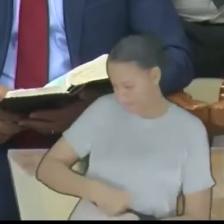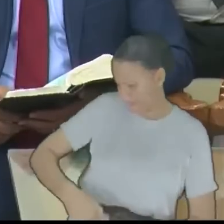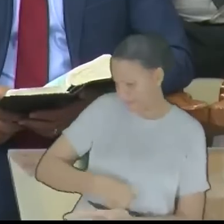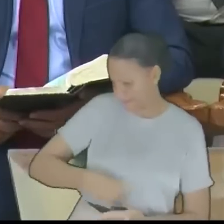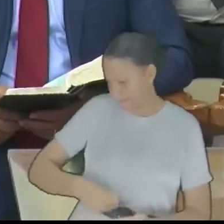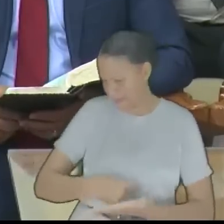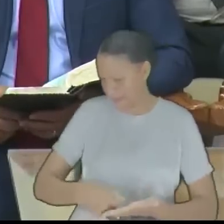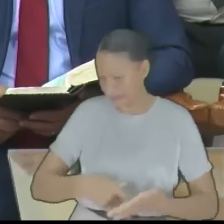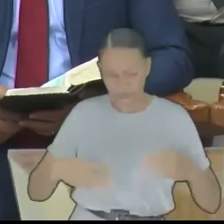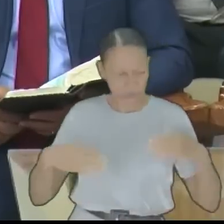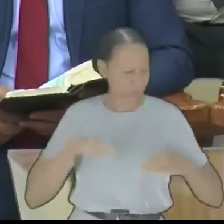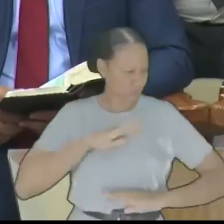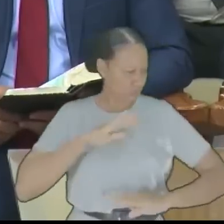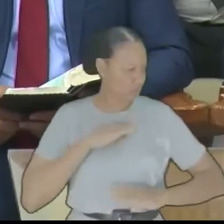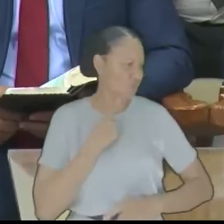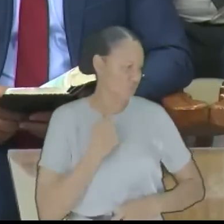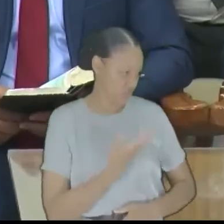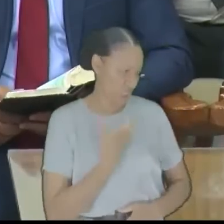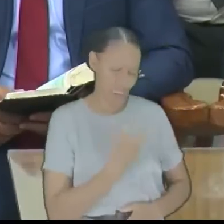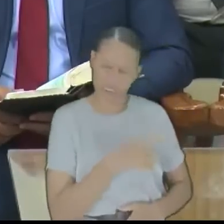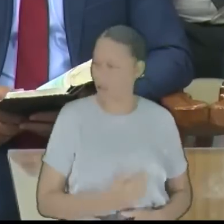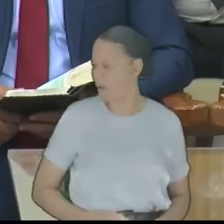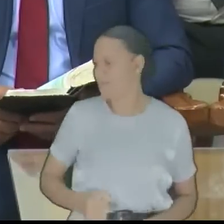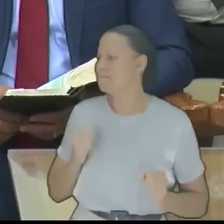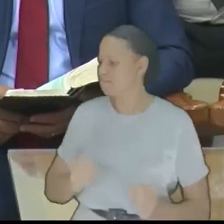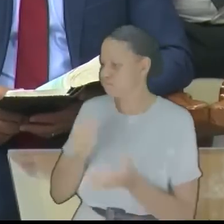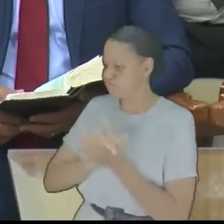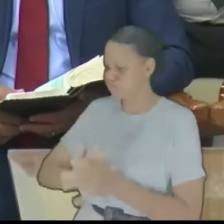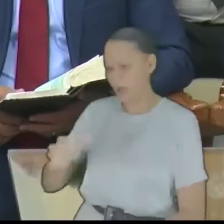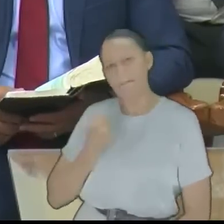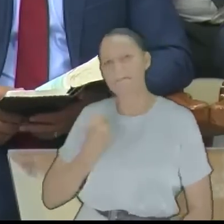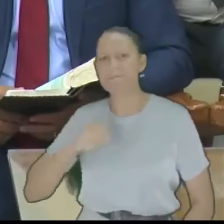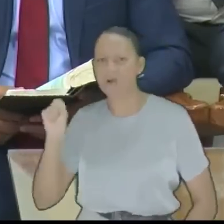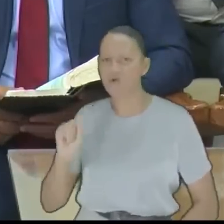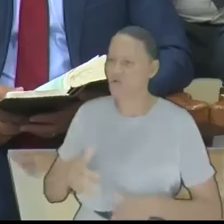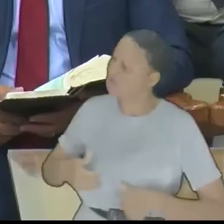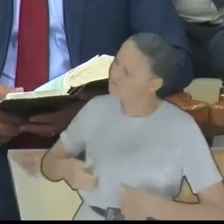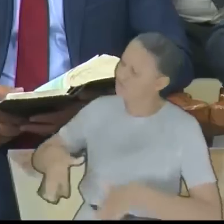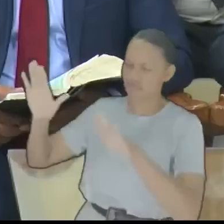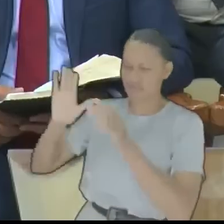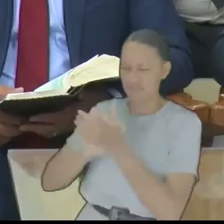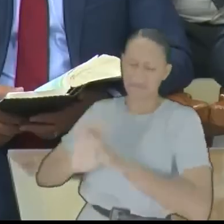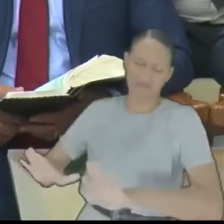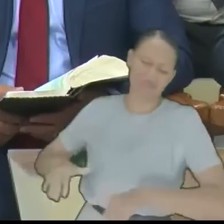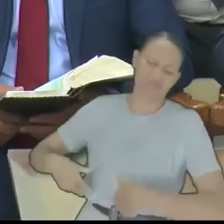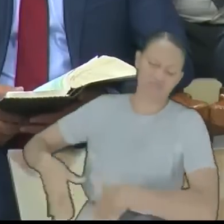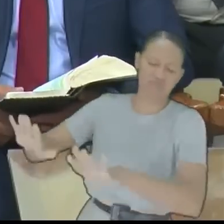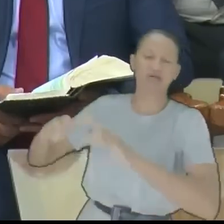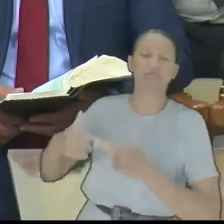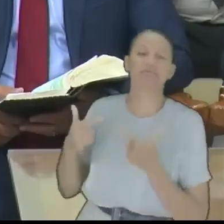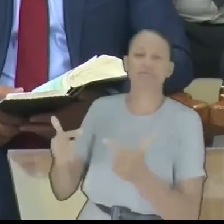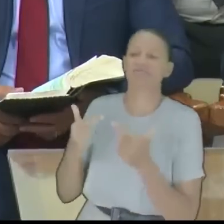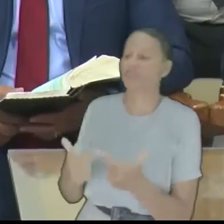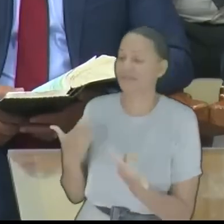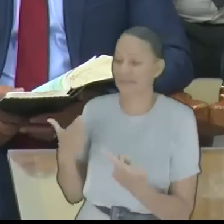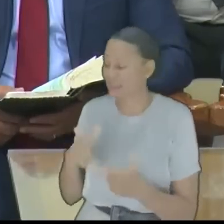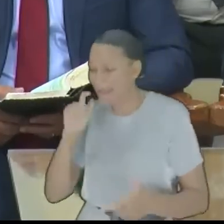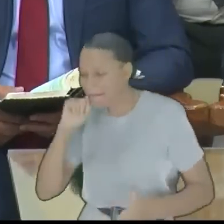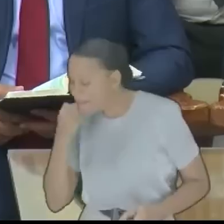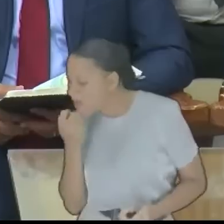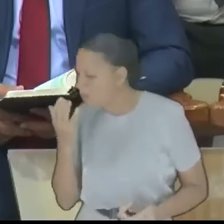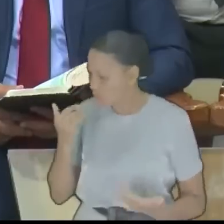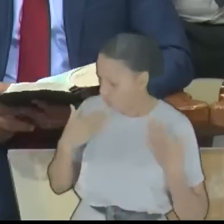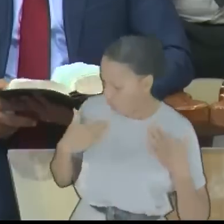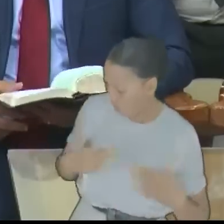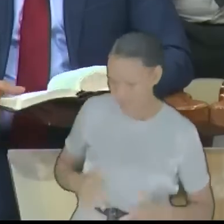passada do jeito que ele queria, ele poderia abandoná-la e deixá-la à mercê da sorte, sem pão, sem roupa,